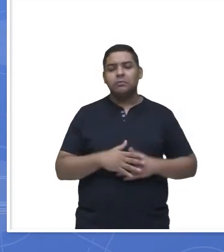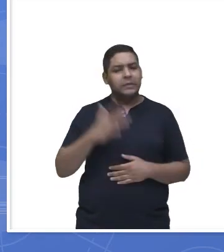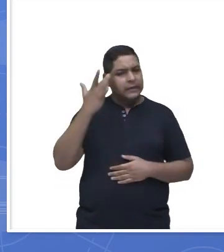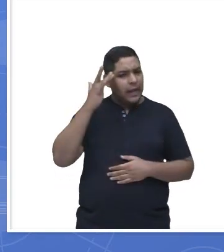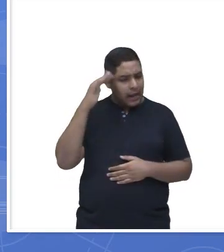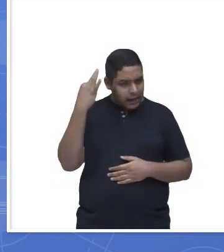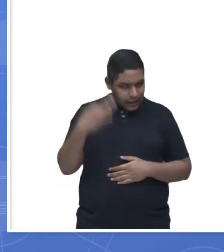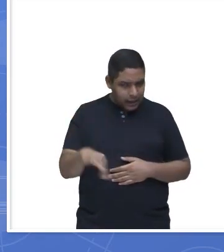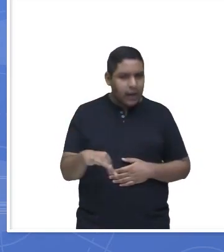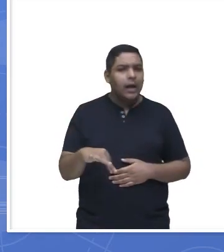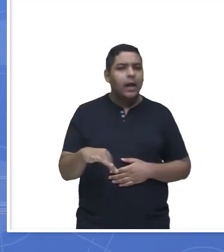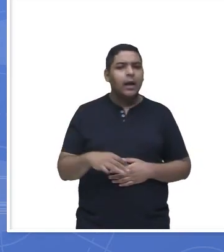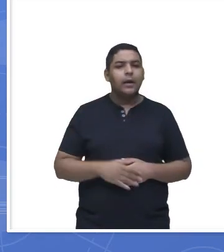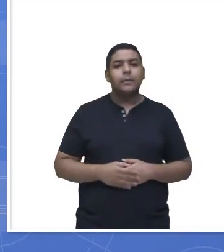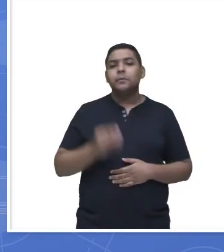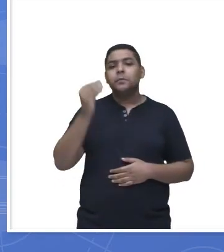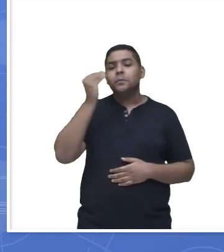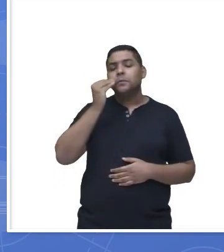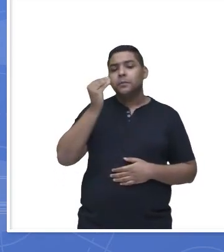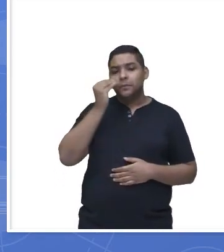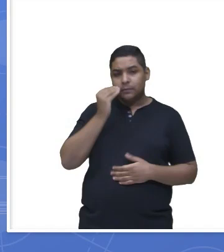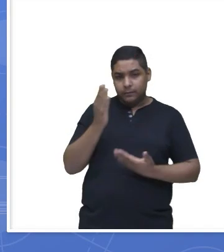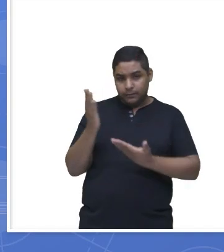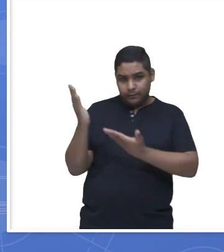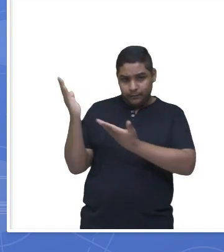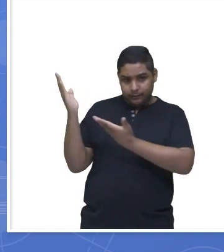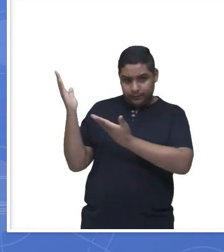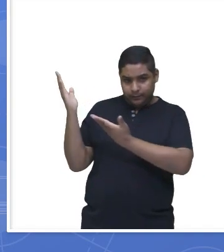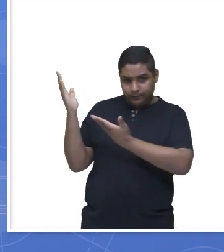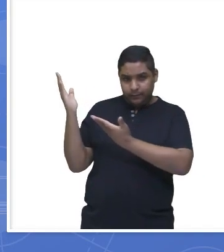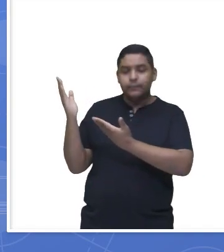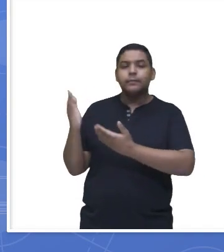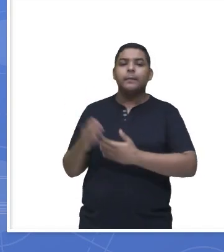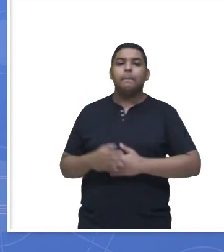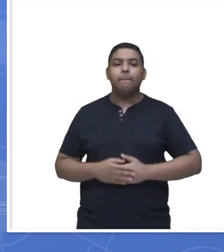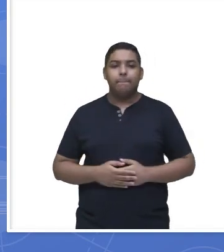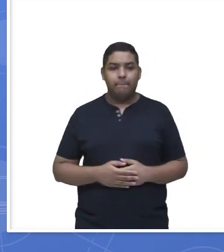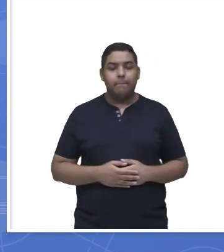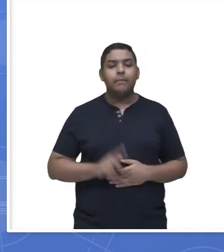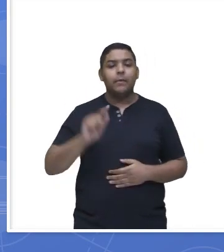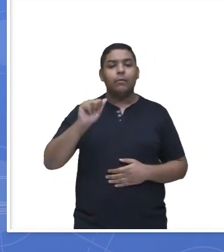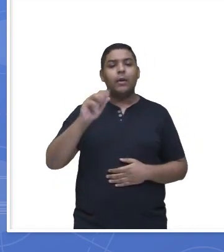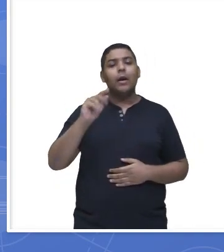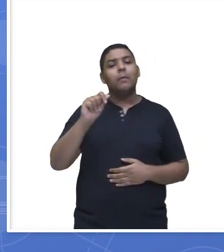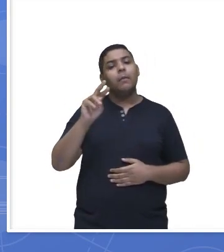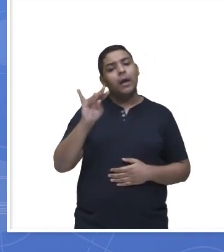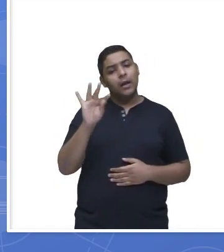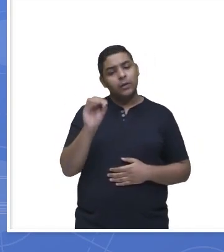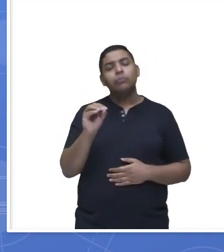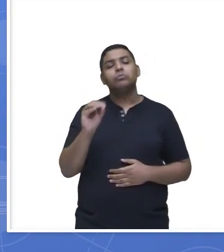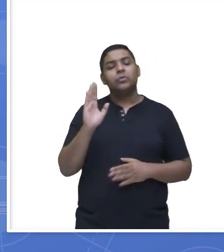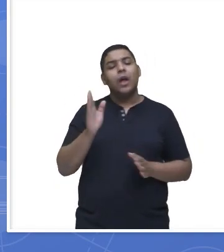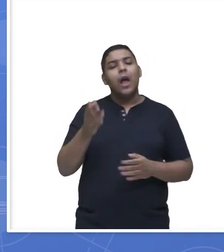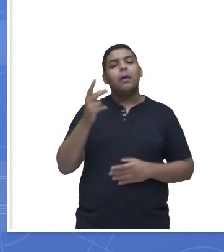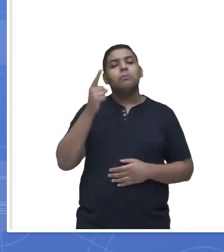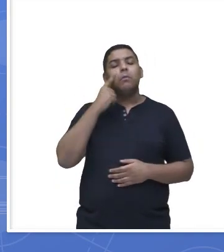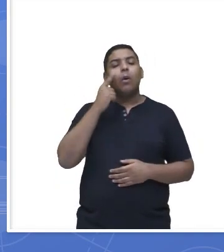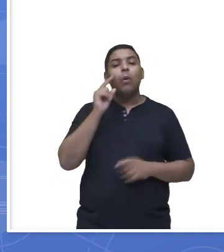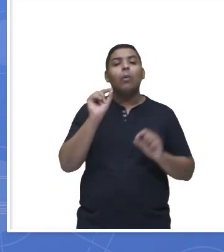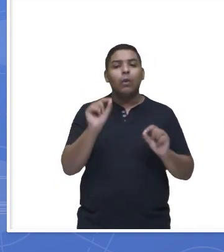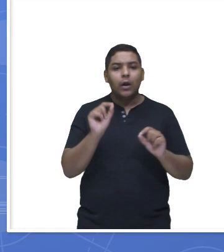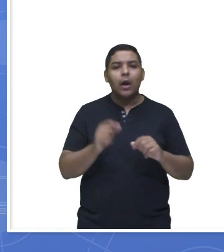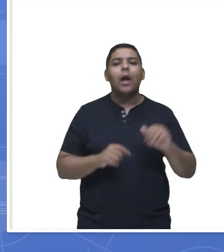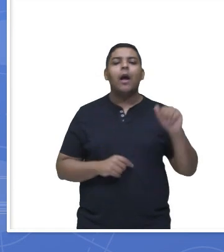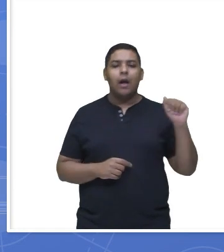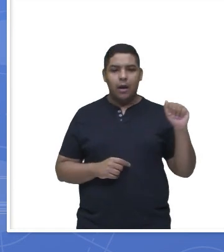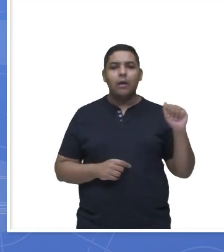a letra A? Olha lá no gabarito. Então, o gabarito já aparece para a gente, identificando que sim, vocês estão corretos, que é a partir da